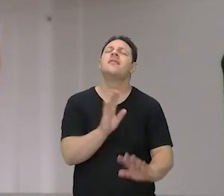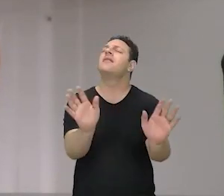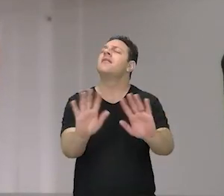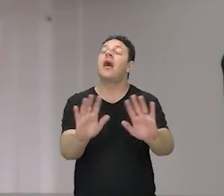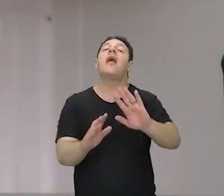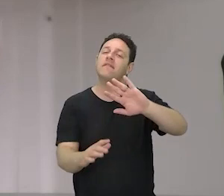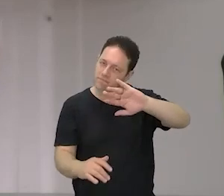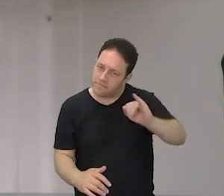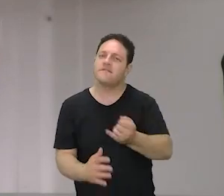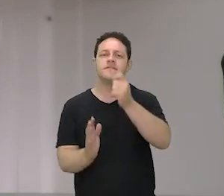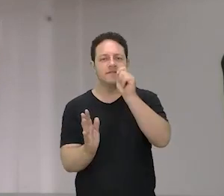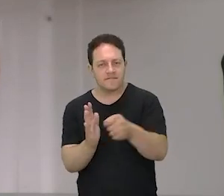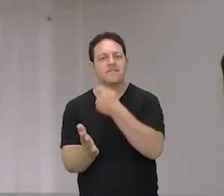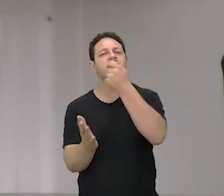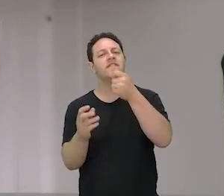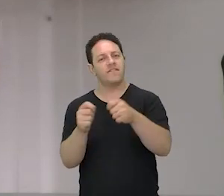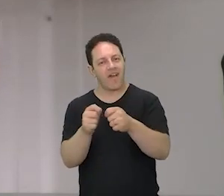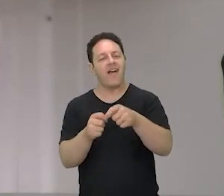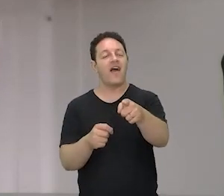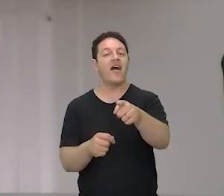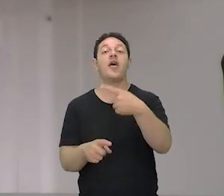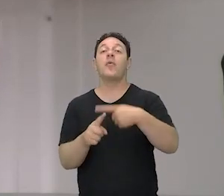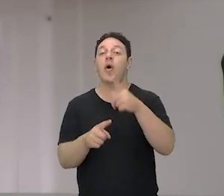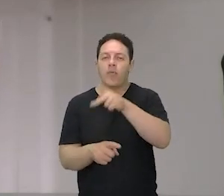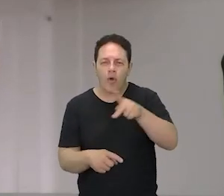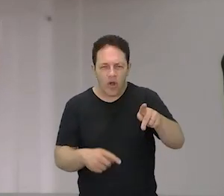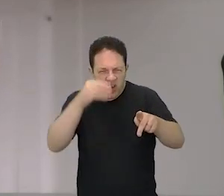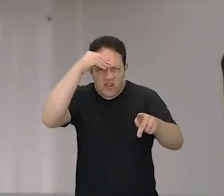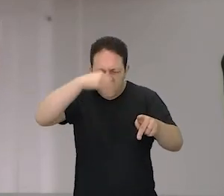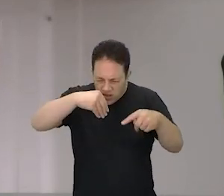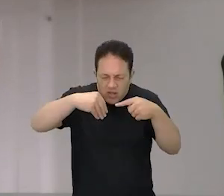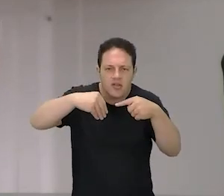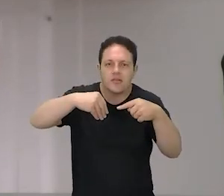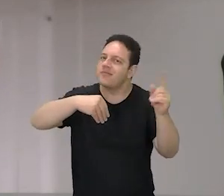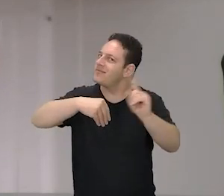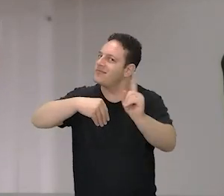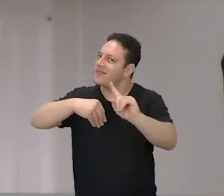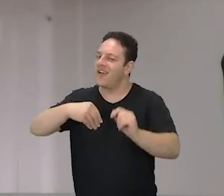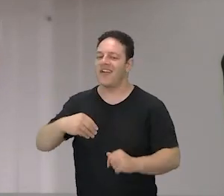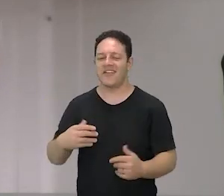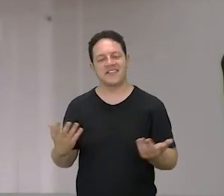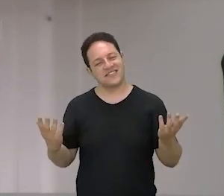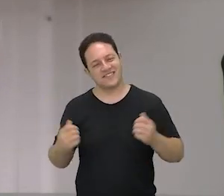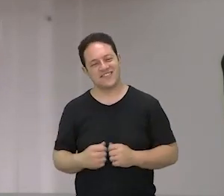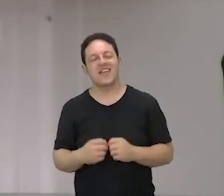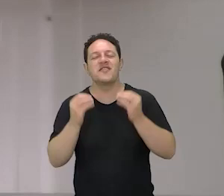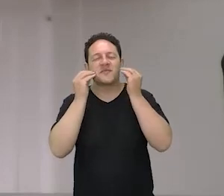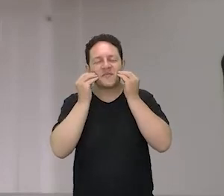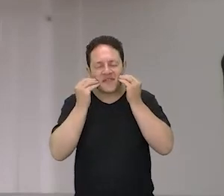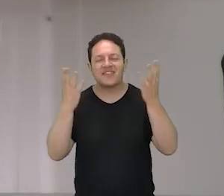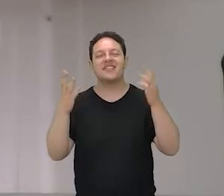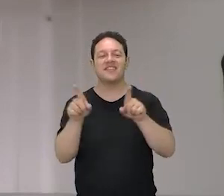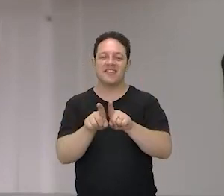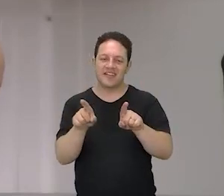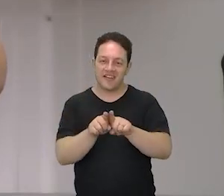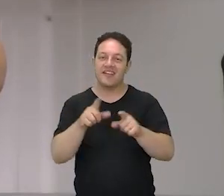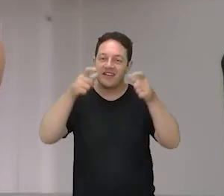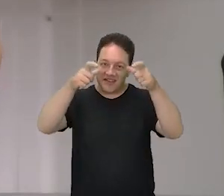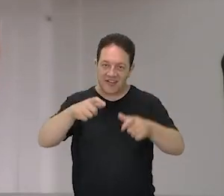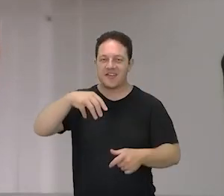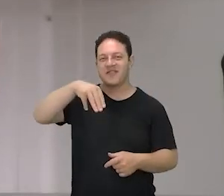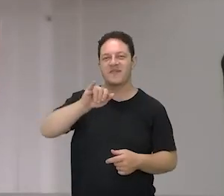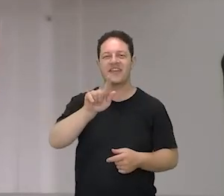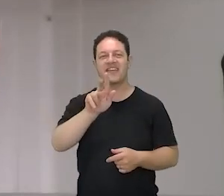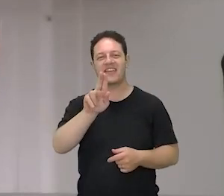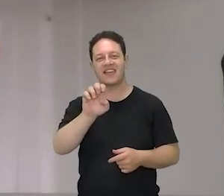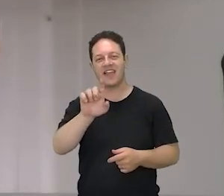o professor, acima de tudo, ele não desiste. E é isso, eu quero deixar um beijo, quero mandar um beijo para Miguelópolis,